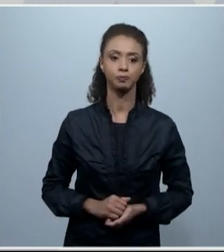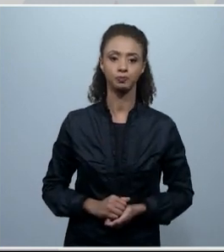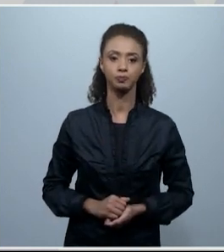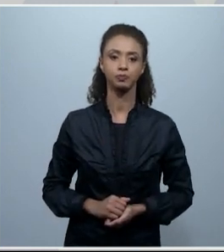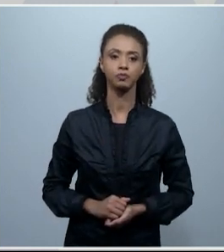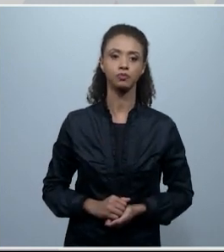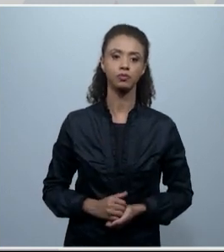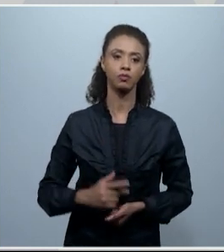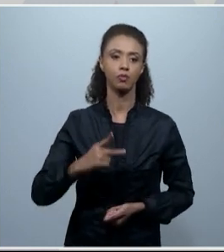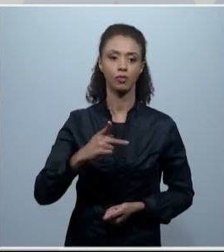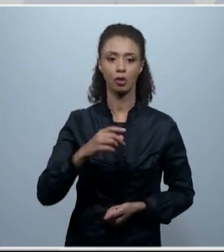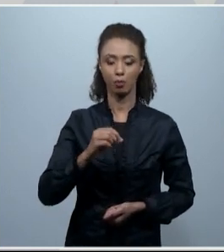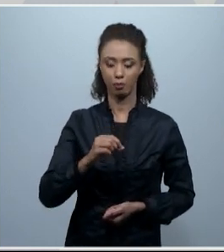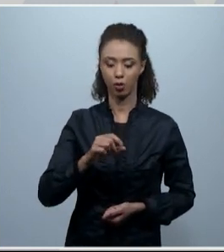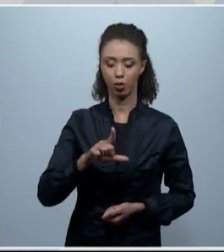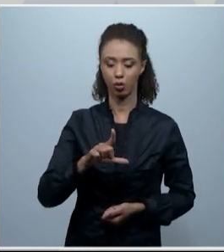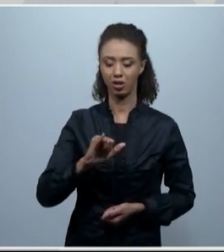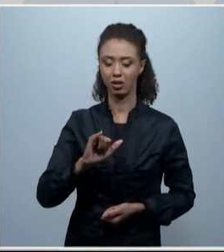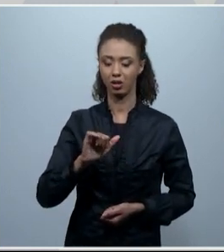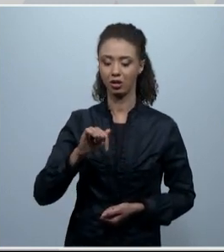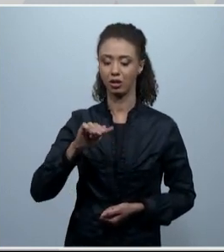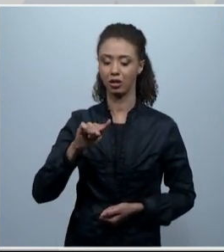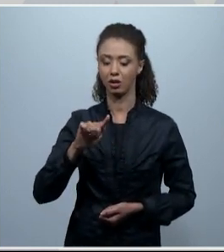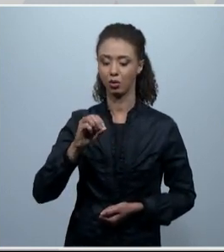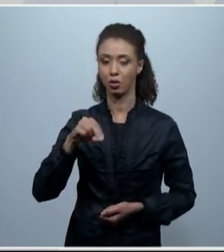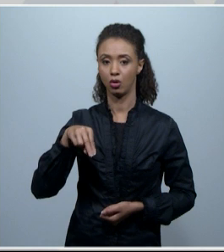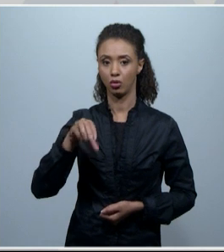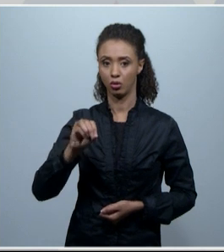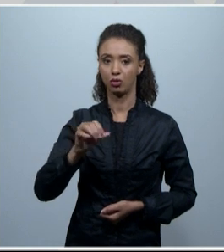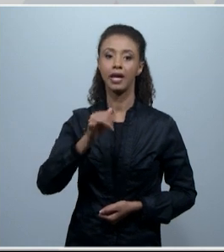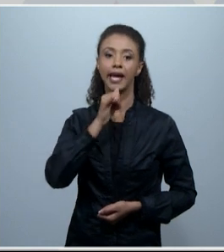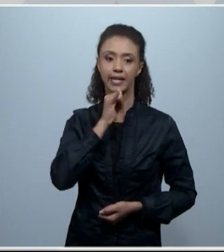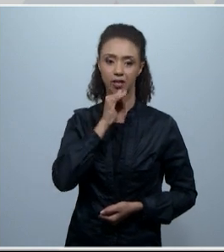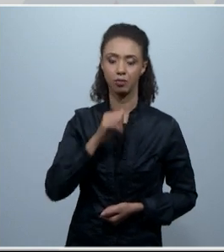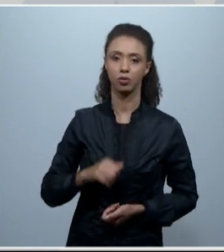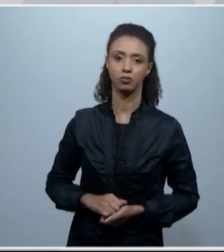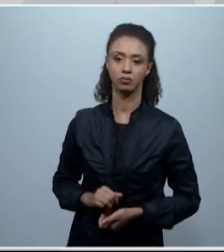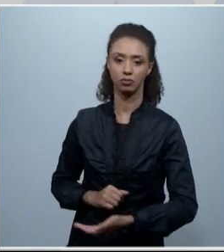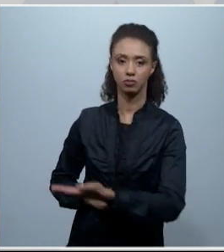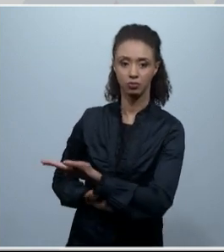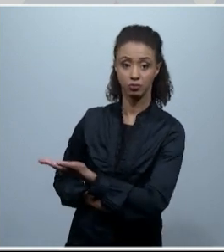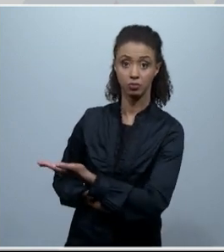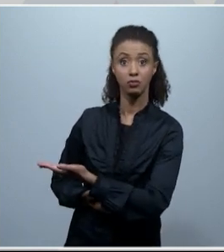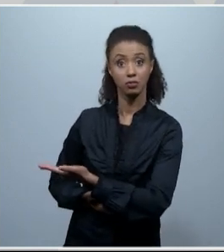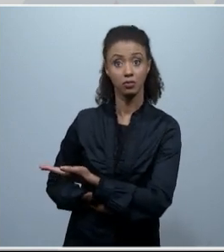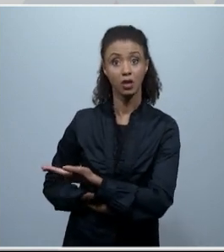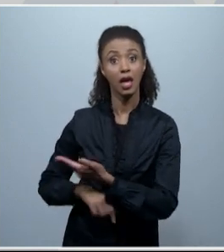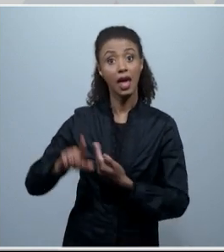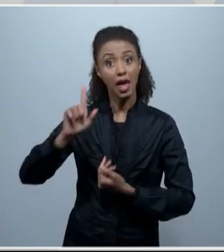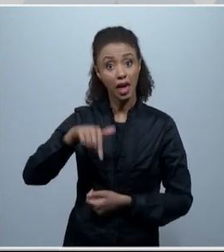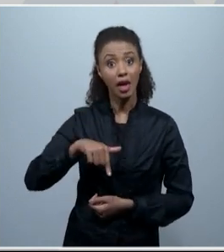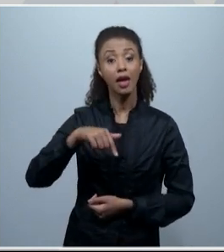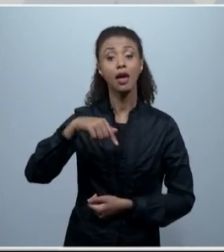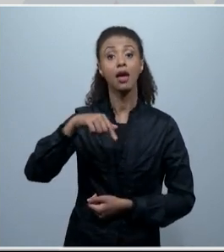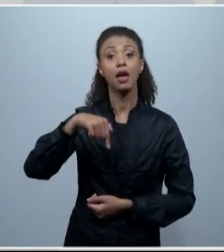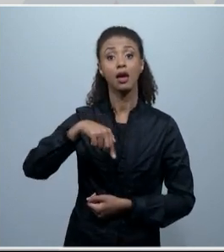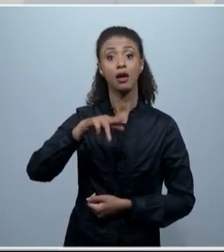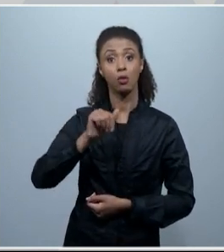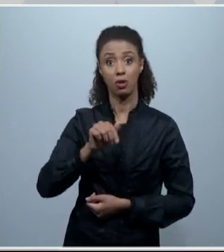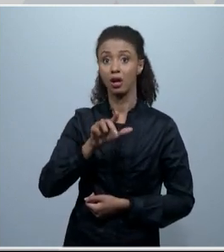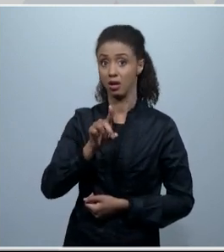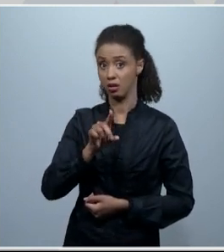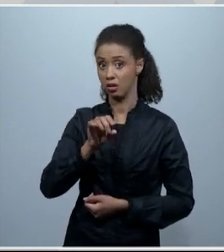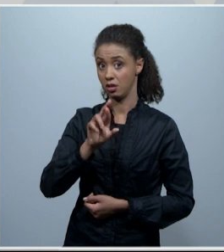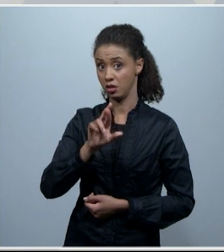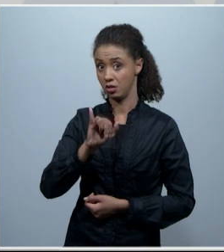polígono que é convexo em que não é convexo então estou desenhando aqui um quadrilátero não convexo isso significa que se eu pegar